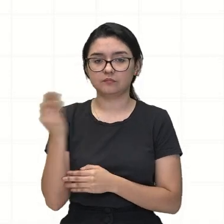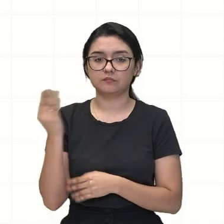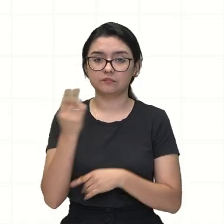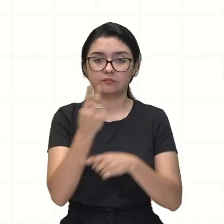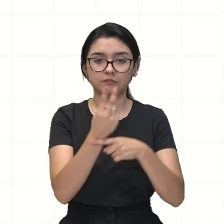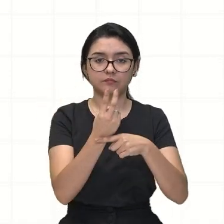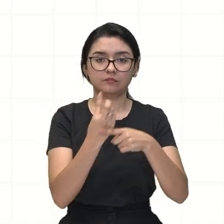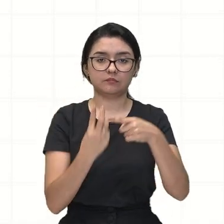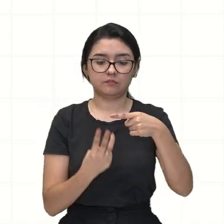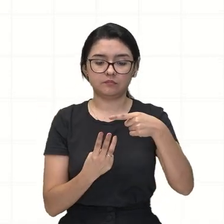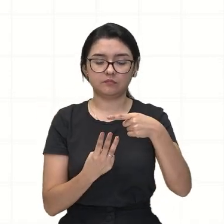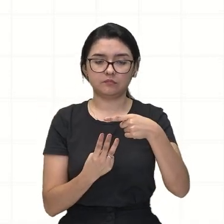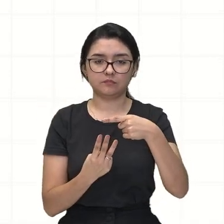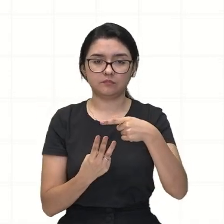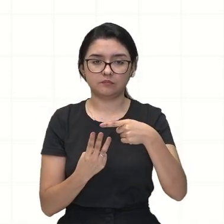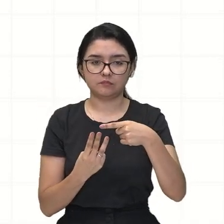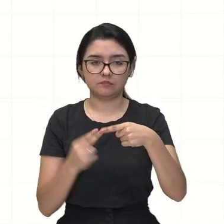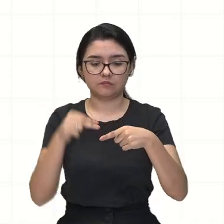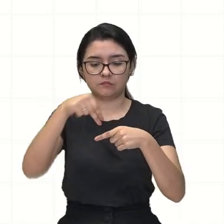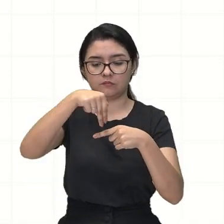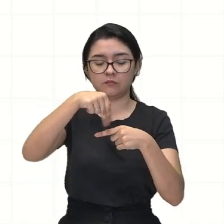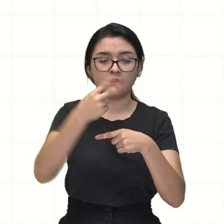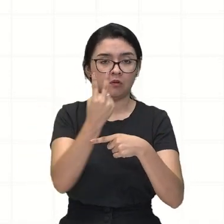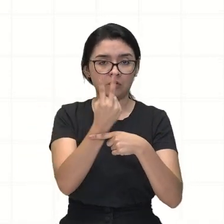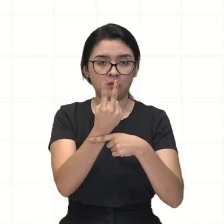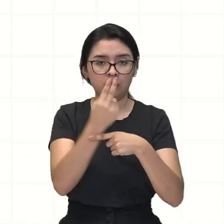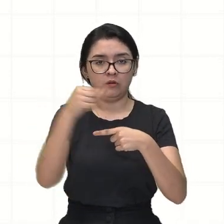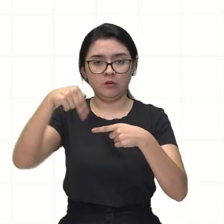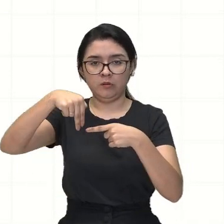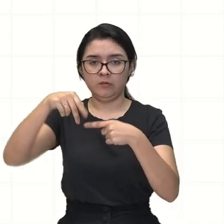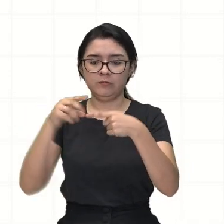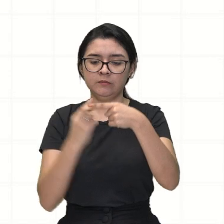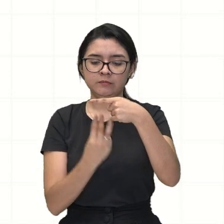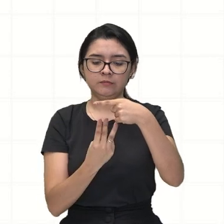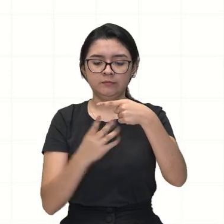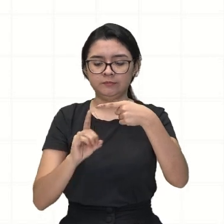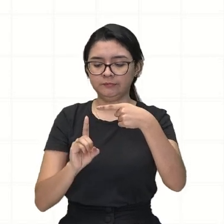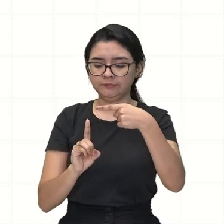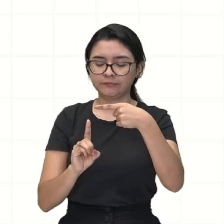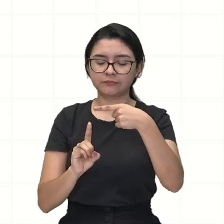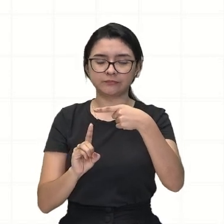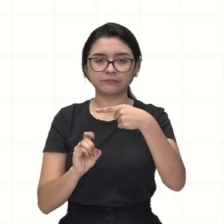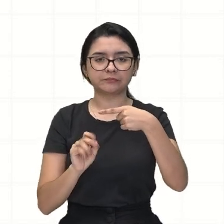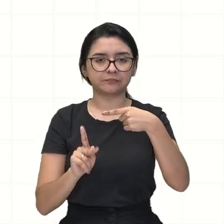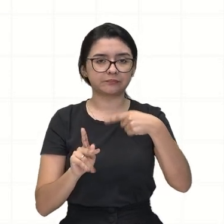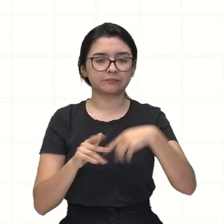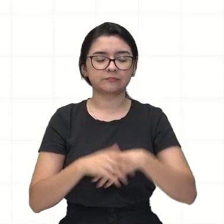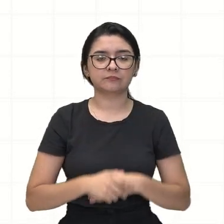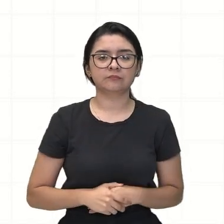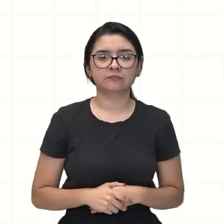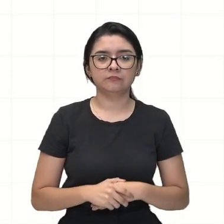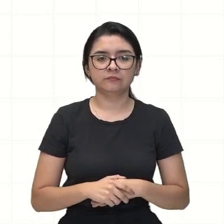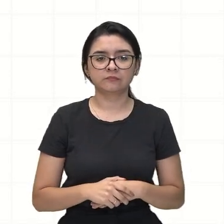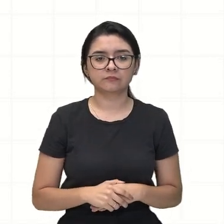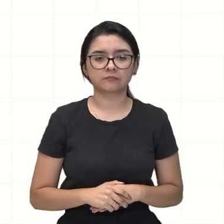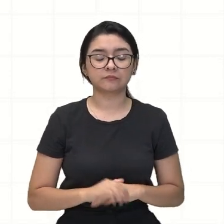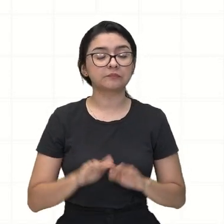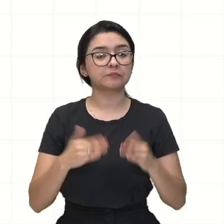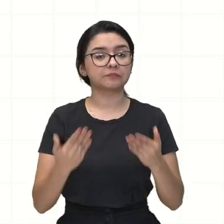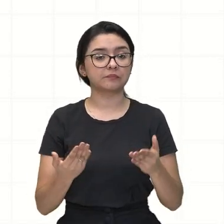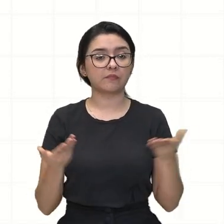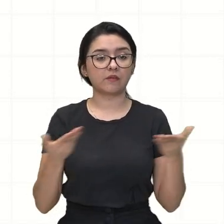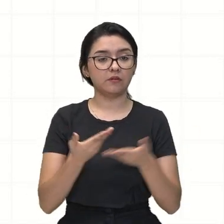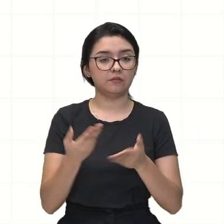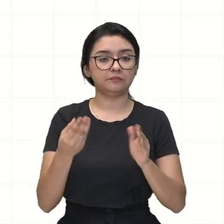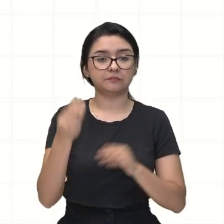né? O 2 é o numerador e o 3 é o denominador, beleza? Bom, então vem comigo aqui,